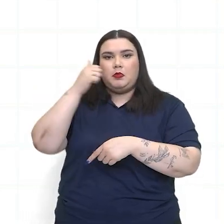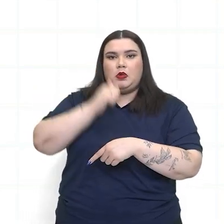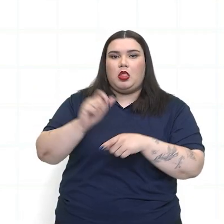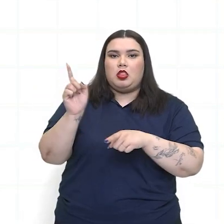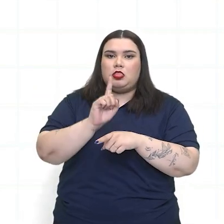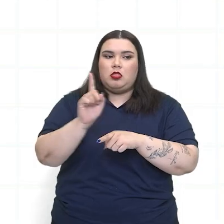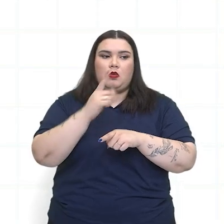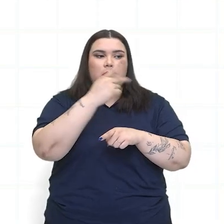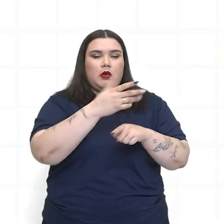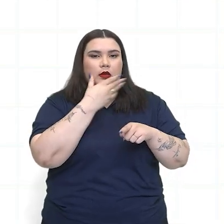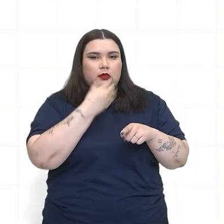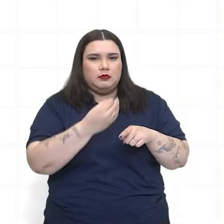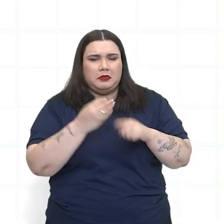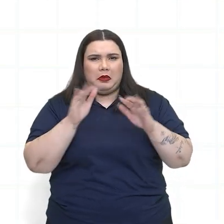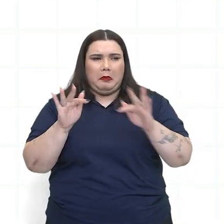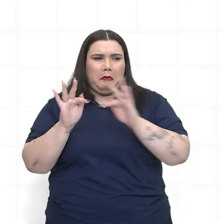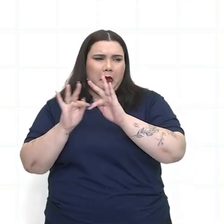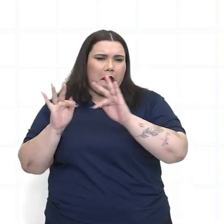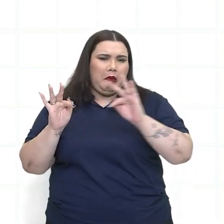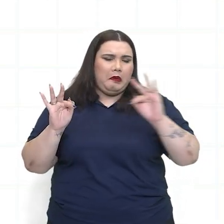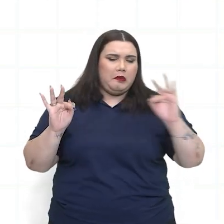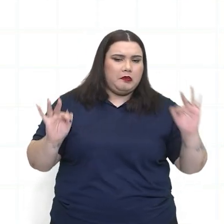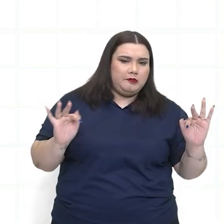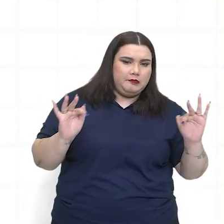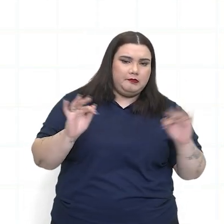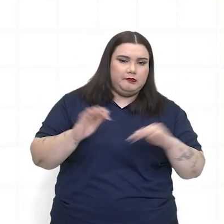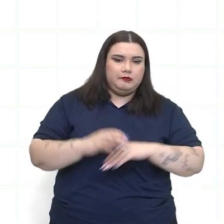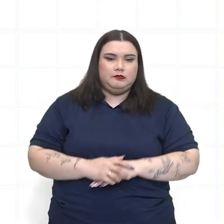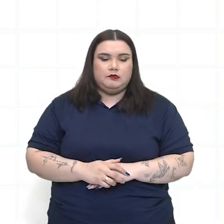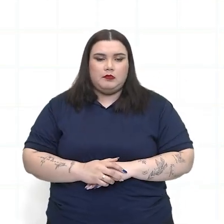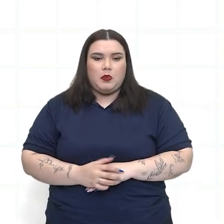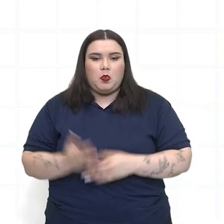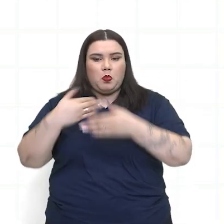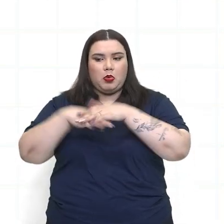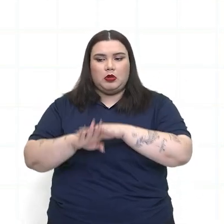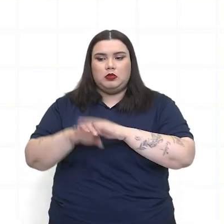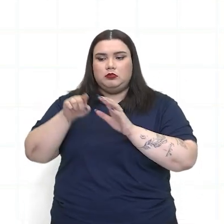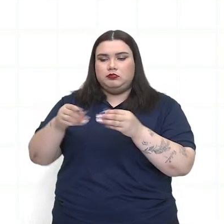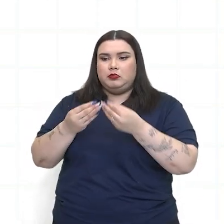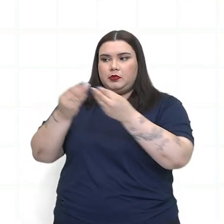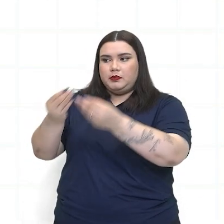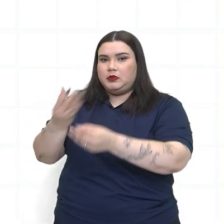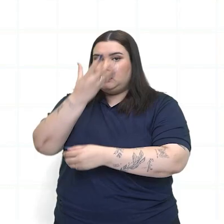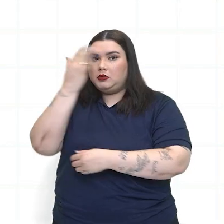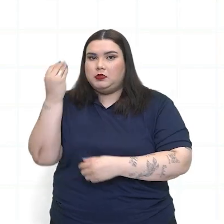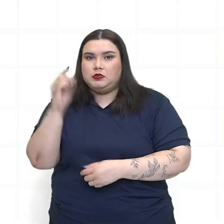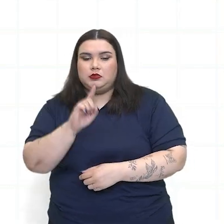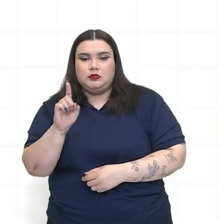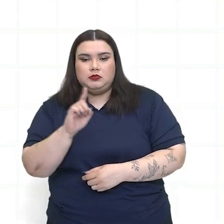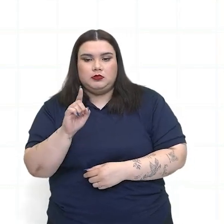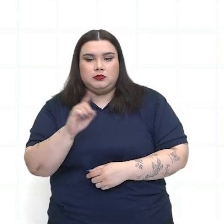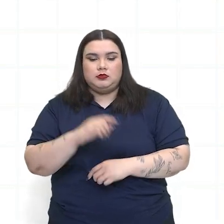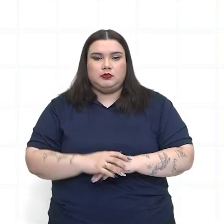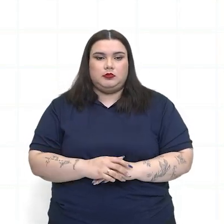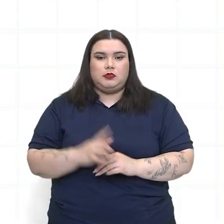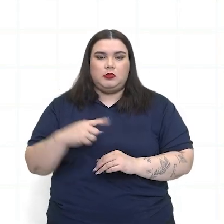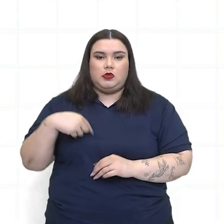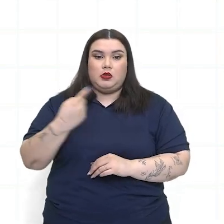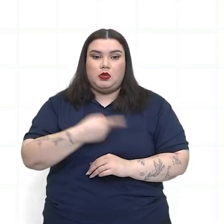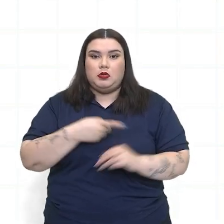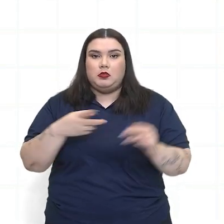pouco confuso. Guardei isso para você, não se esqueça. Bem, nós